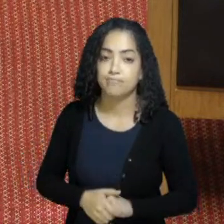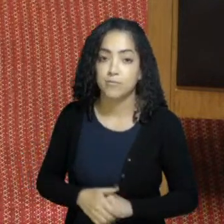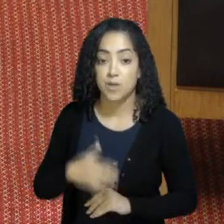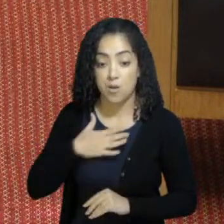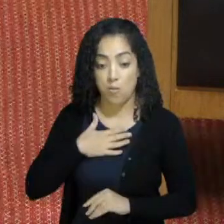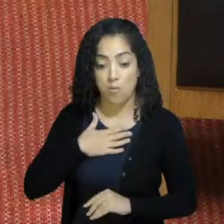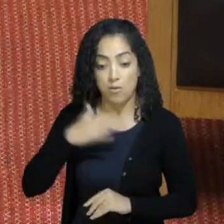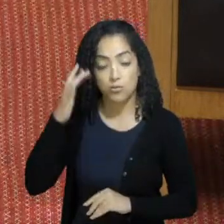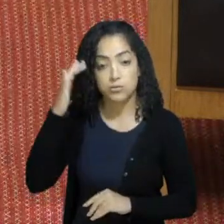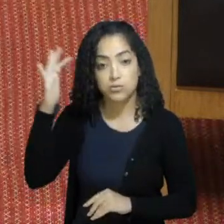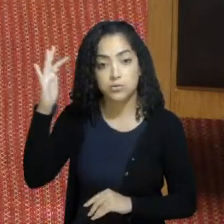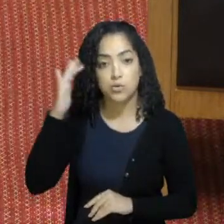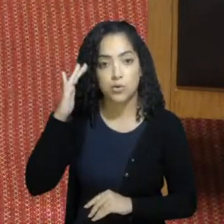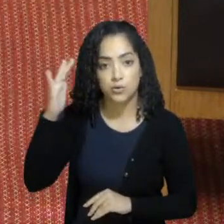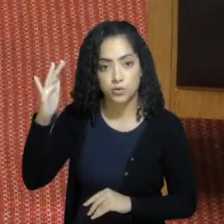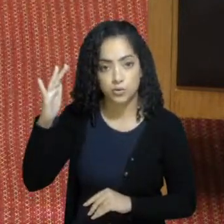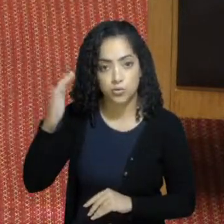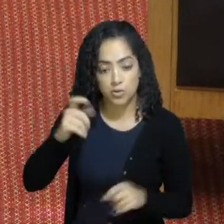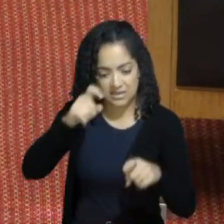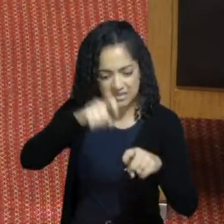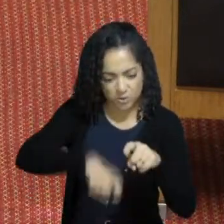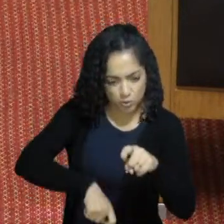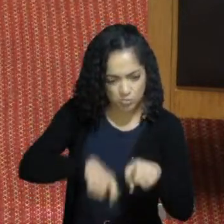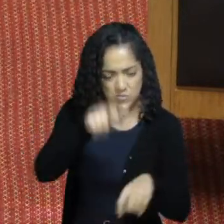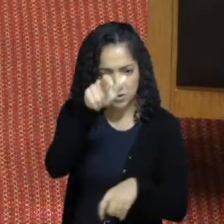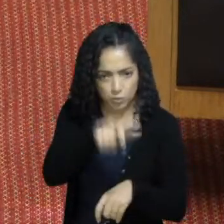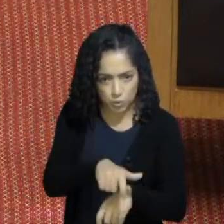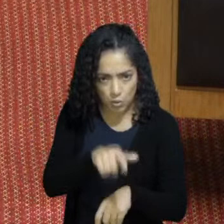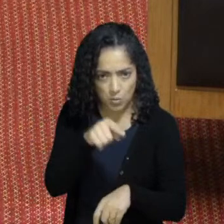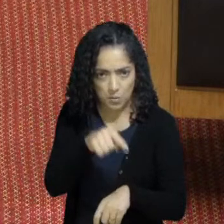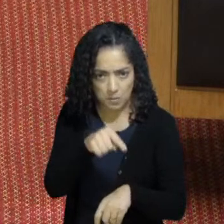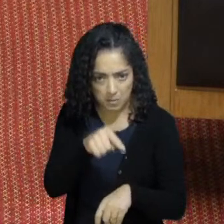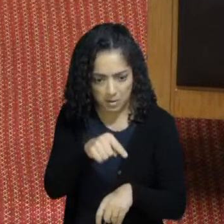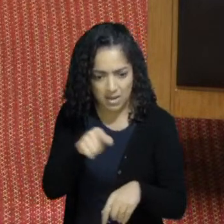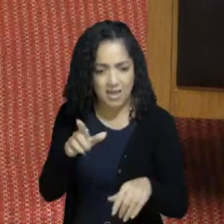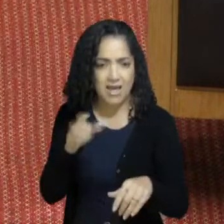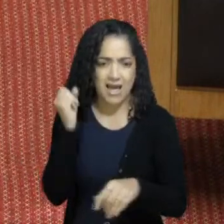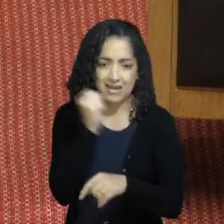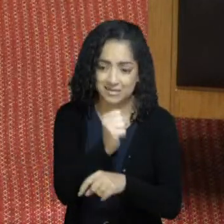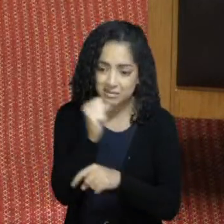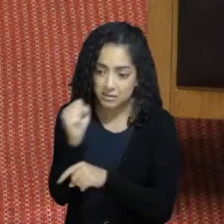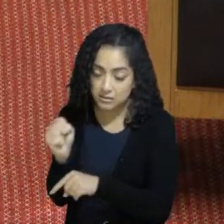sonho que estuprador assassino